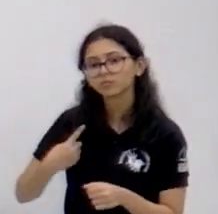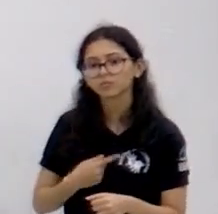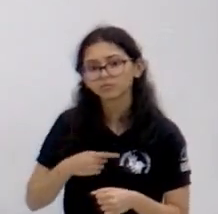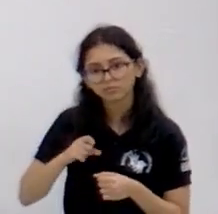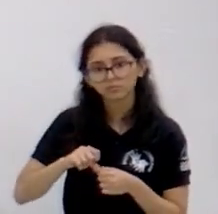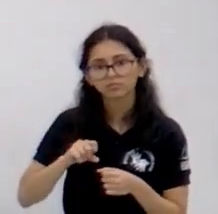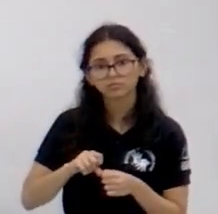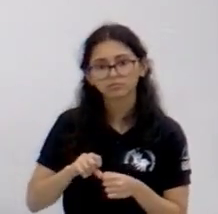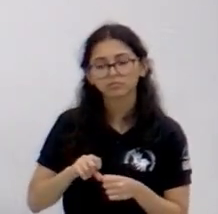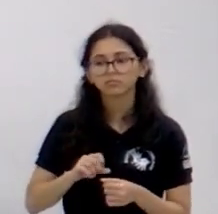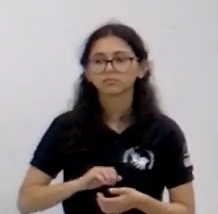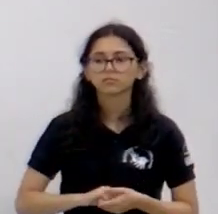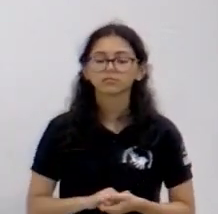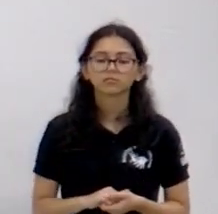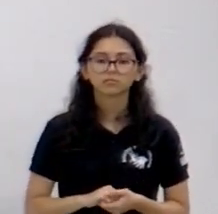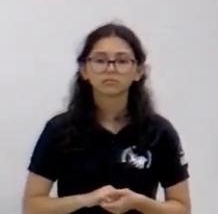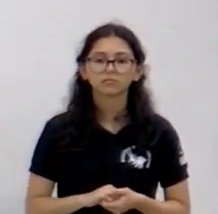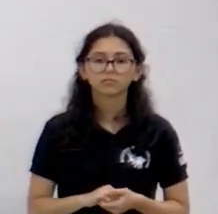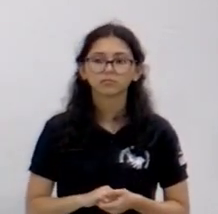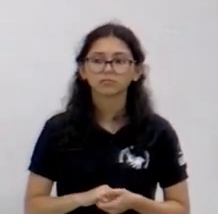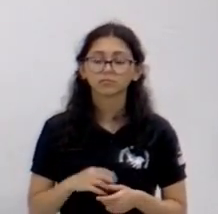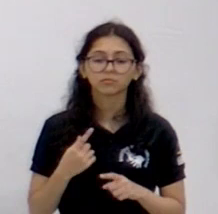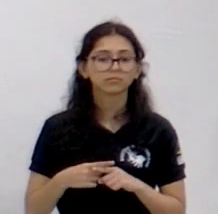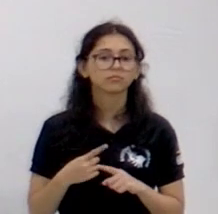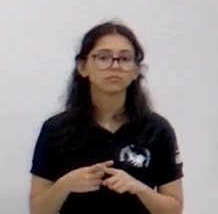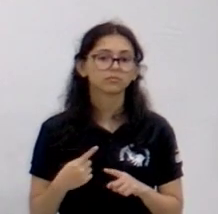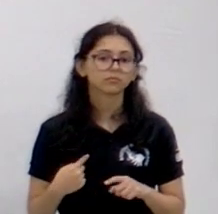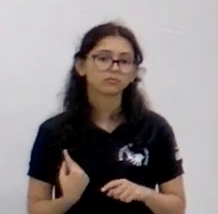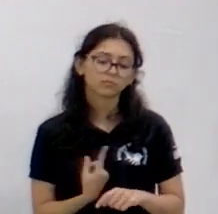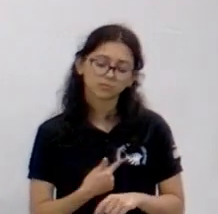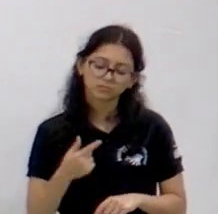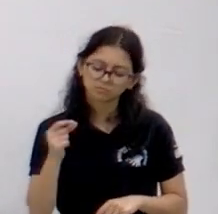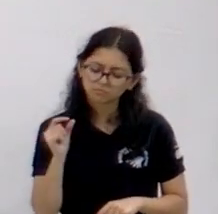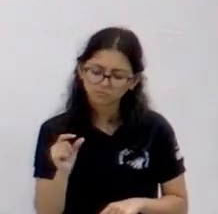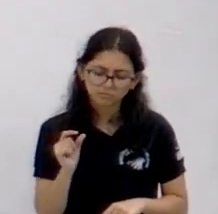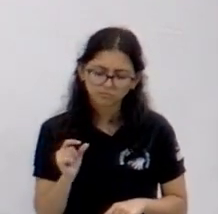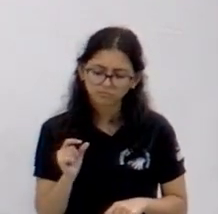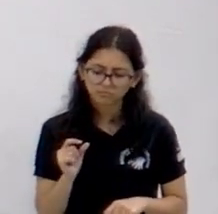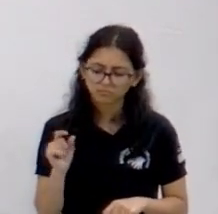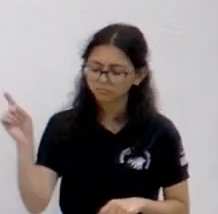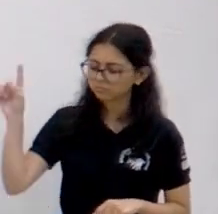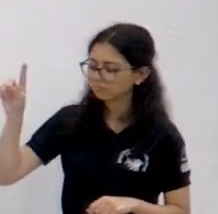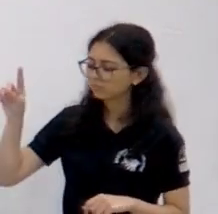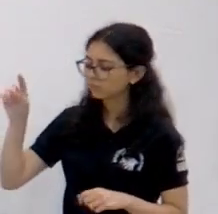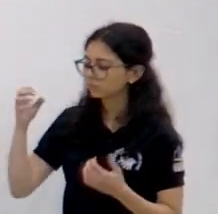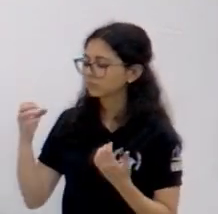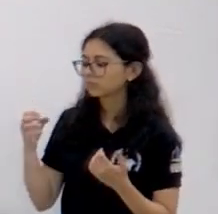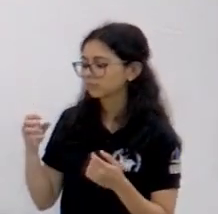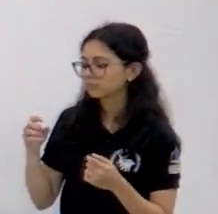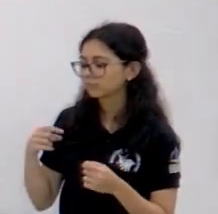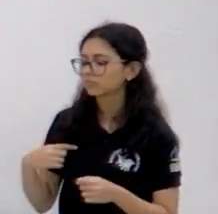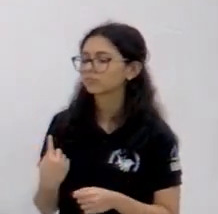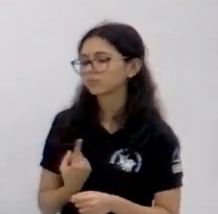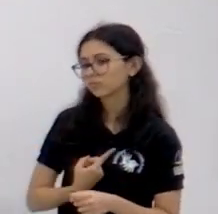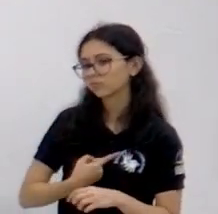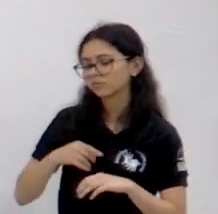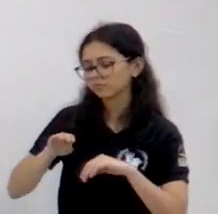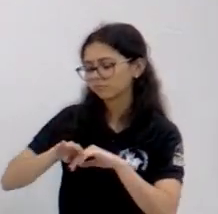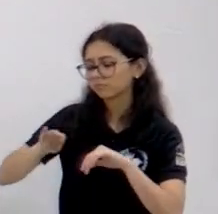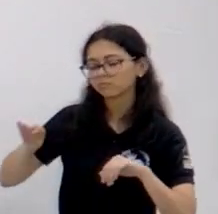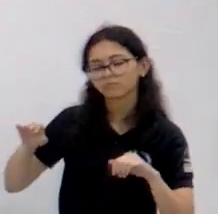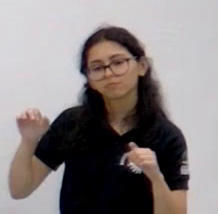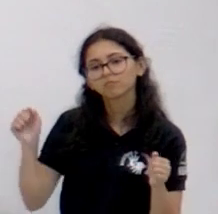pequenez não podem impedir de que possamos enfrentar aquilo que Deus tem para nós. Nos sentimos pequenos, e o